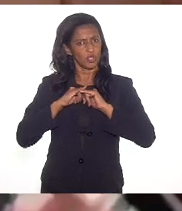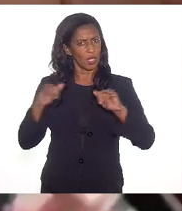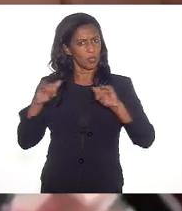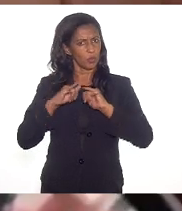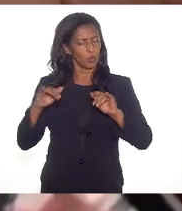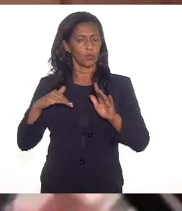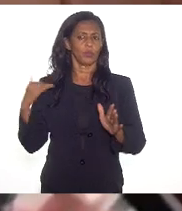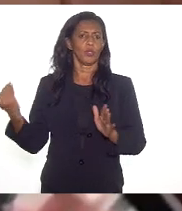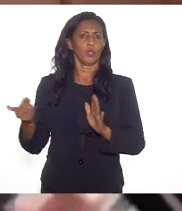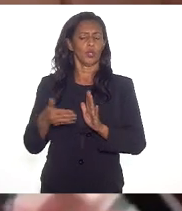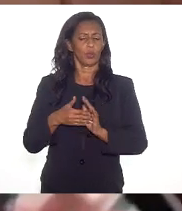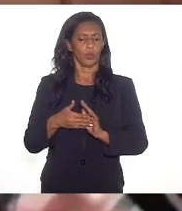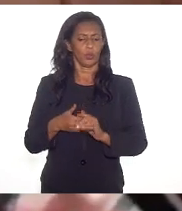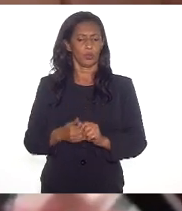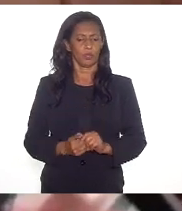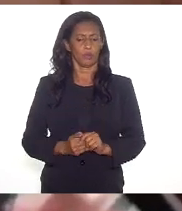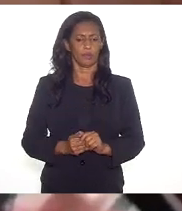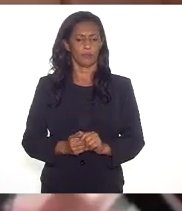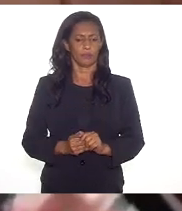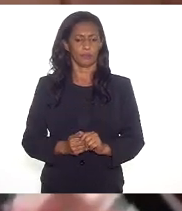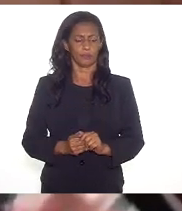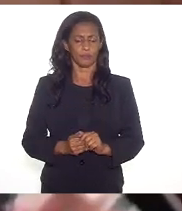que toda